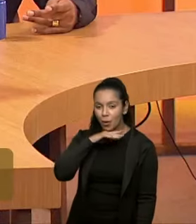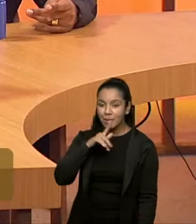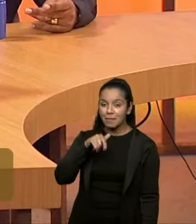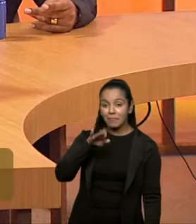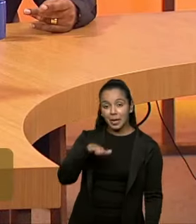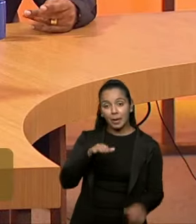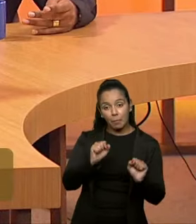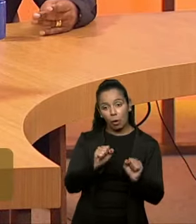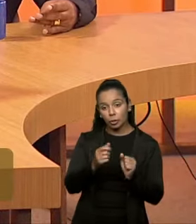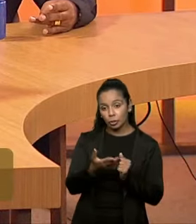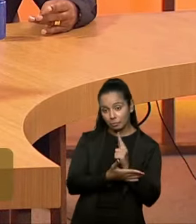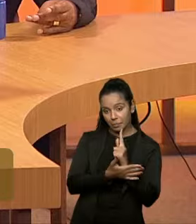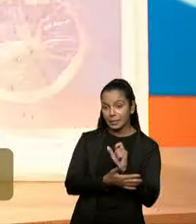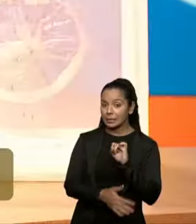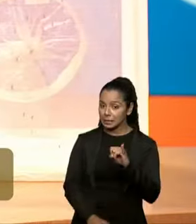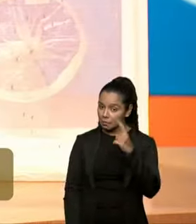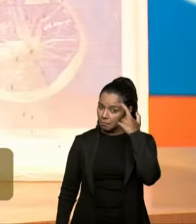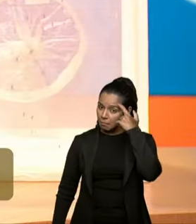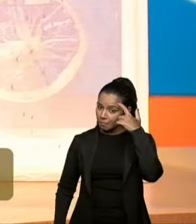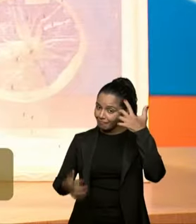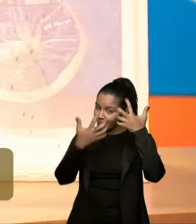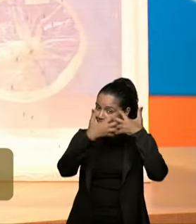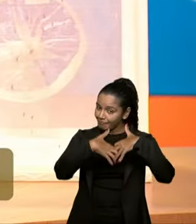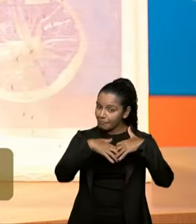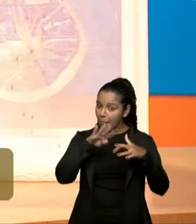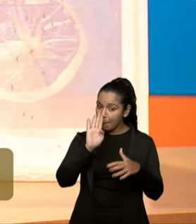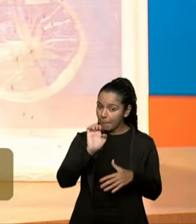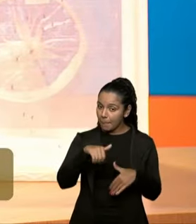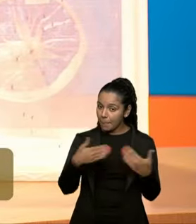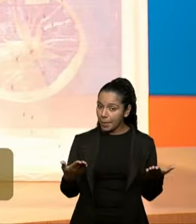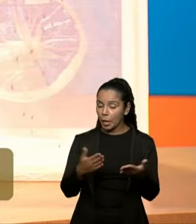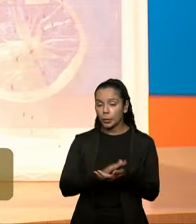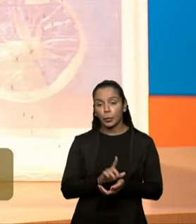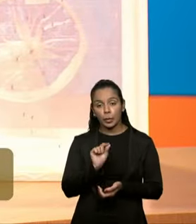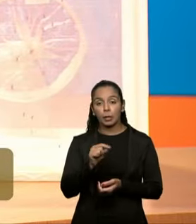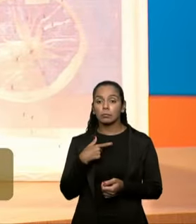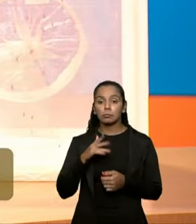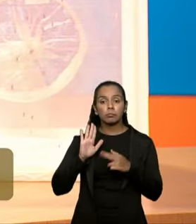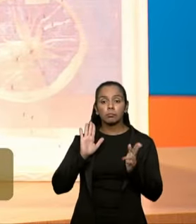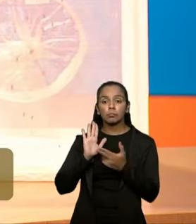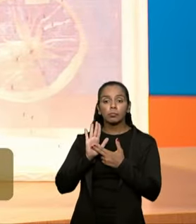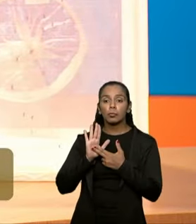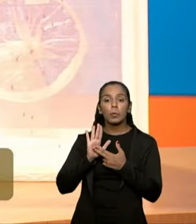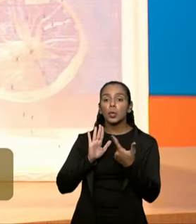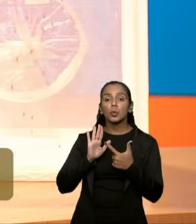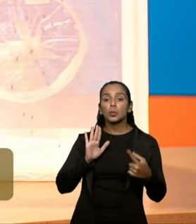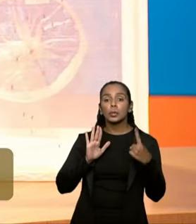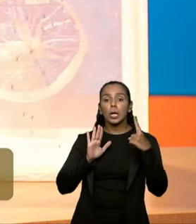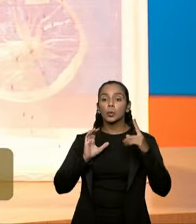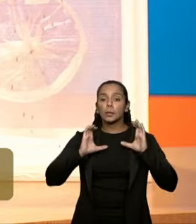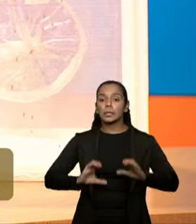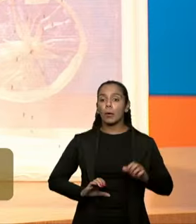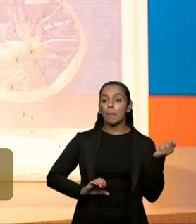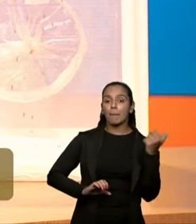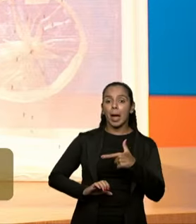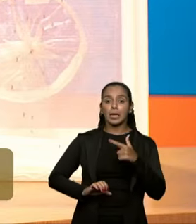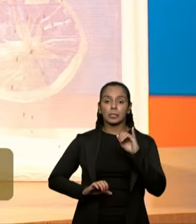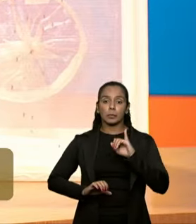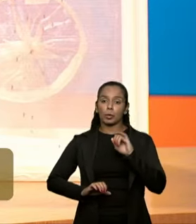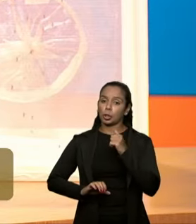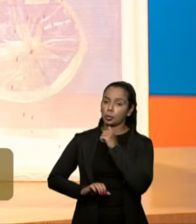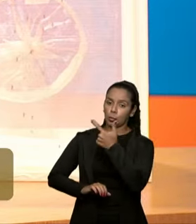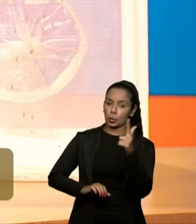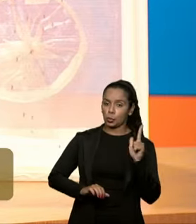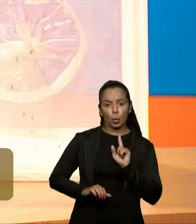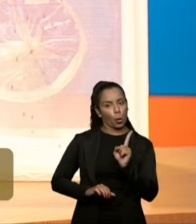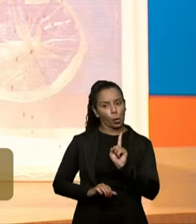pode pagar, mas se você pensar bem, ela... Na verdade, a gente está assumindo que não tem um cidadão mais importante ou mais valioso do que